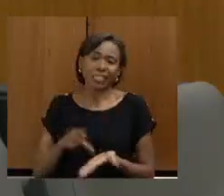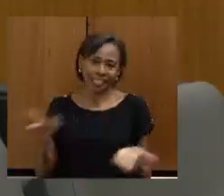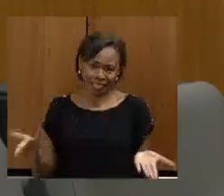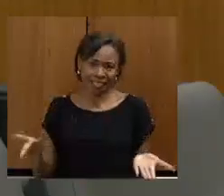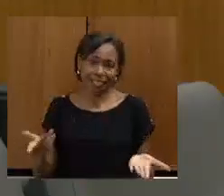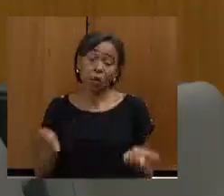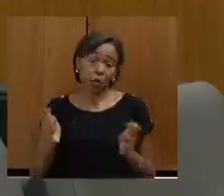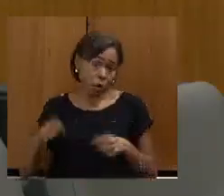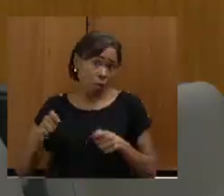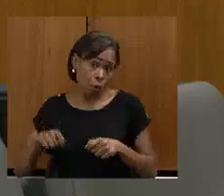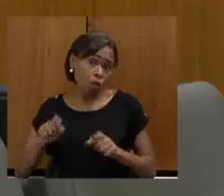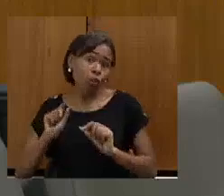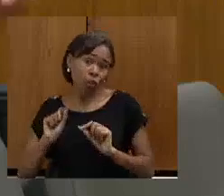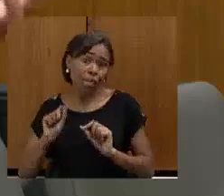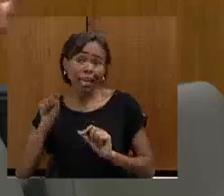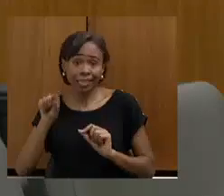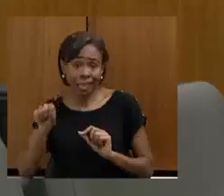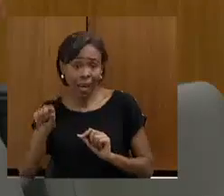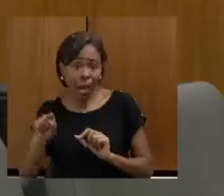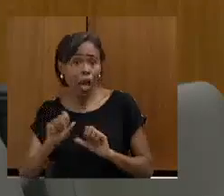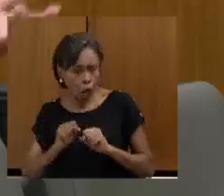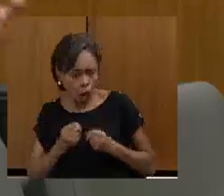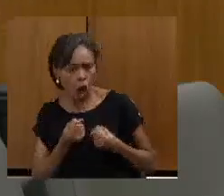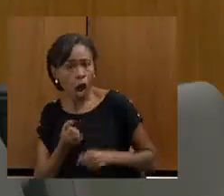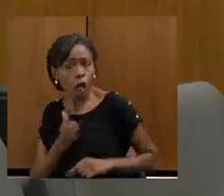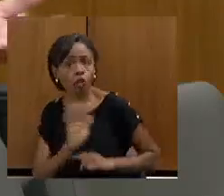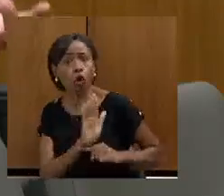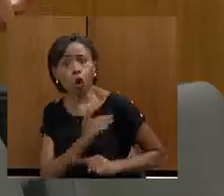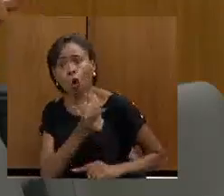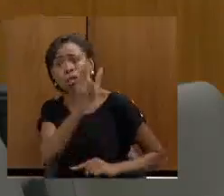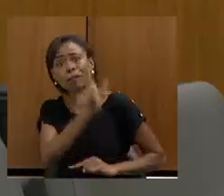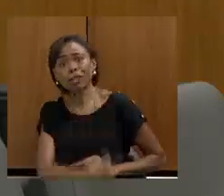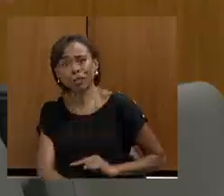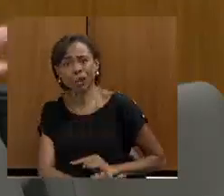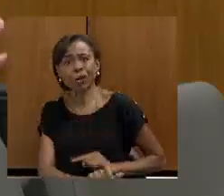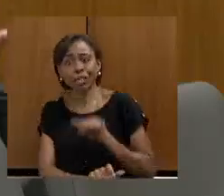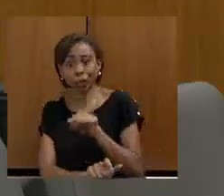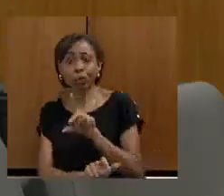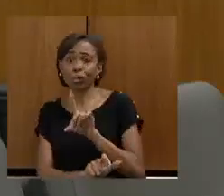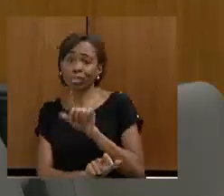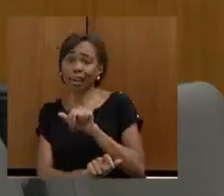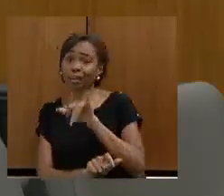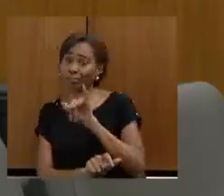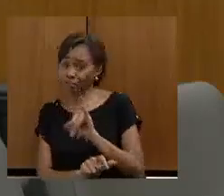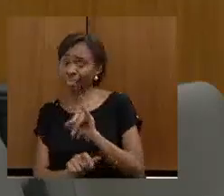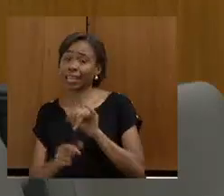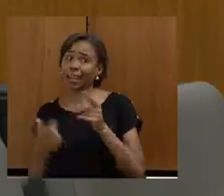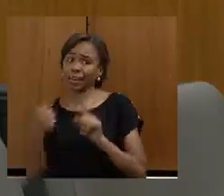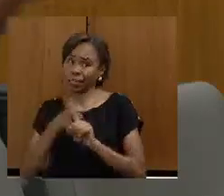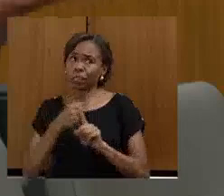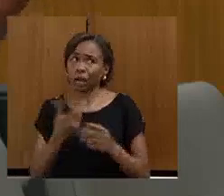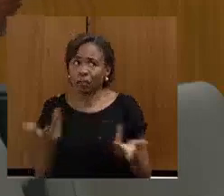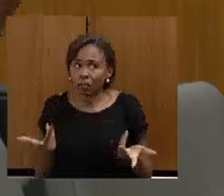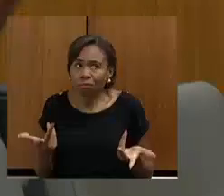uma possibilidade que ele defendeu uma criança que estava sendo agredida pelo Davi. Existe essa possibilidade. Eu não estou aqui para